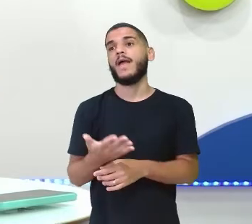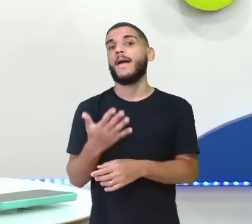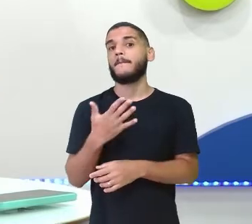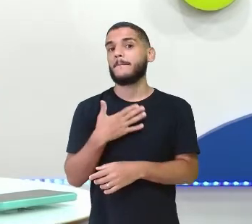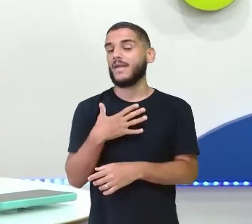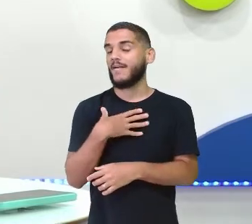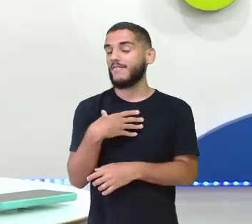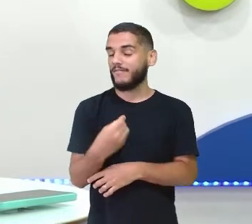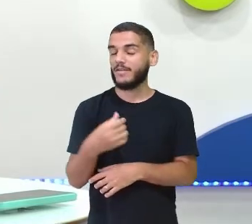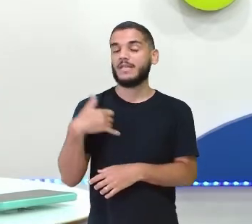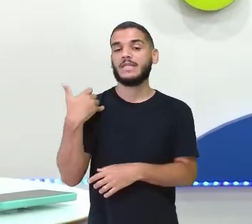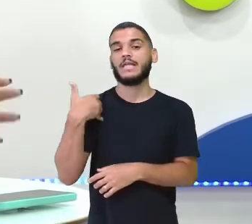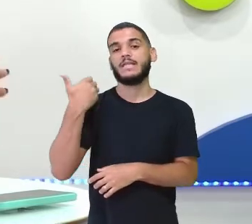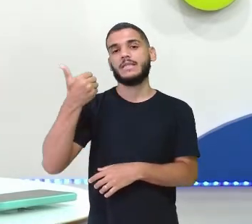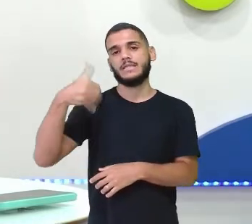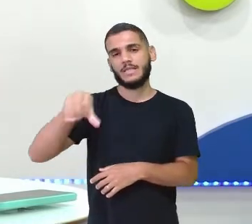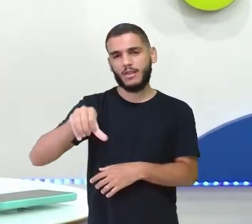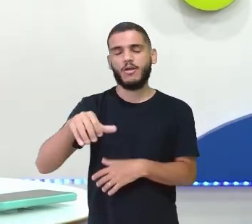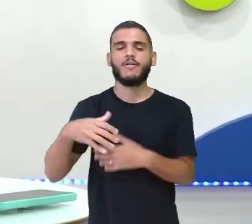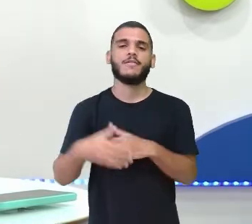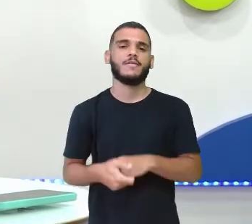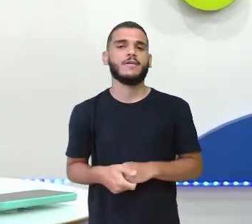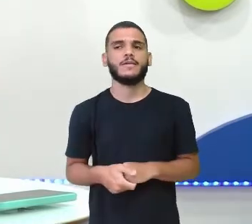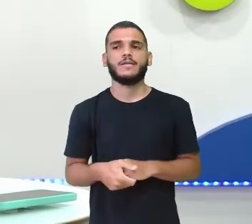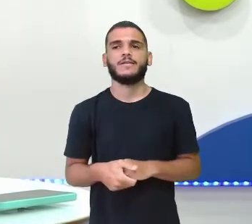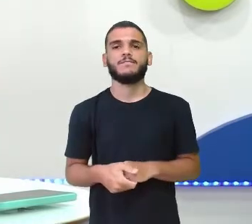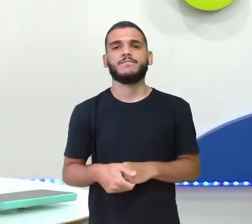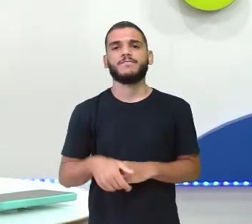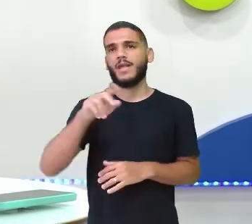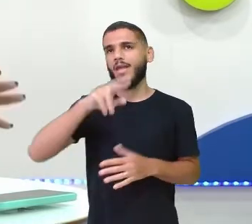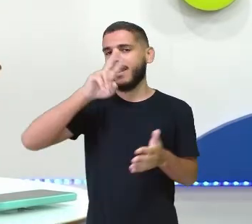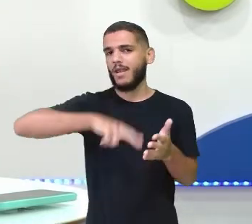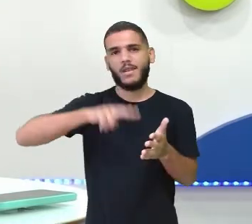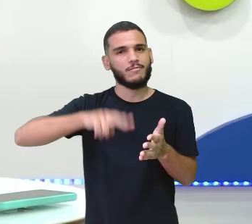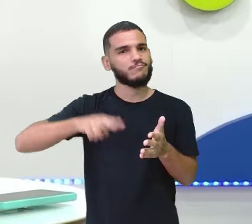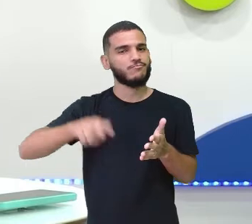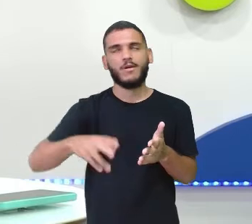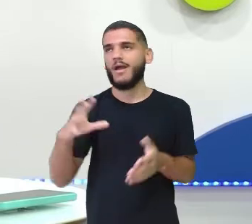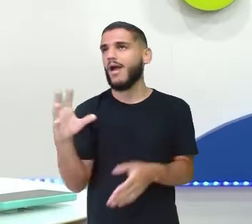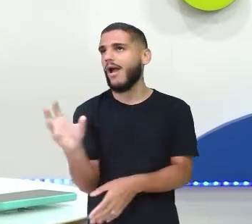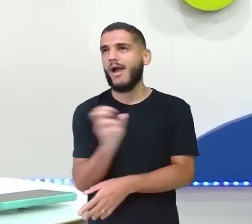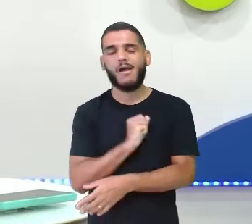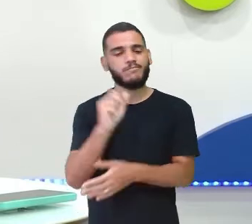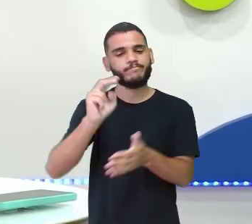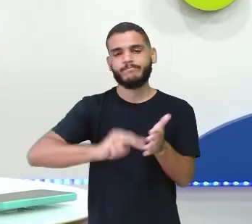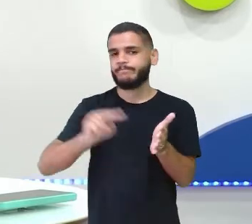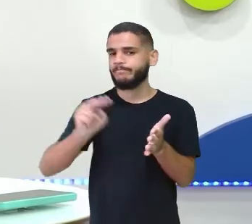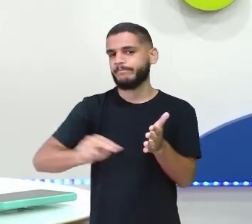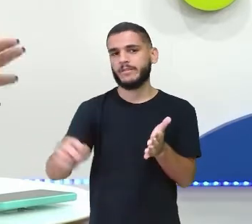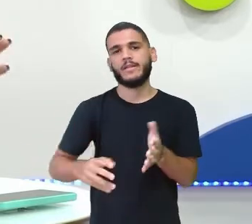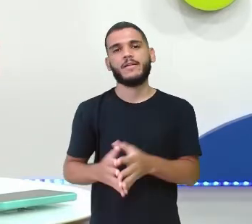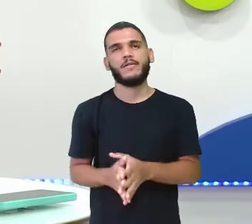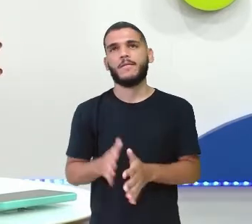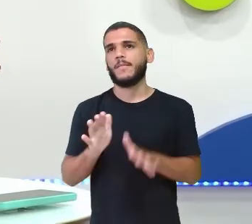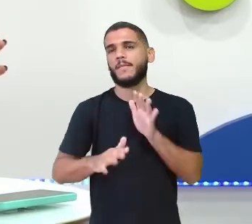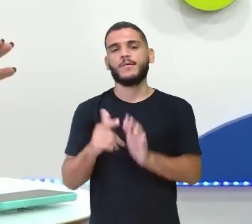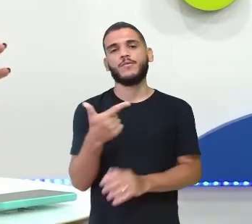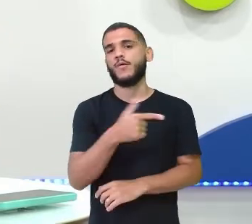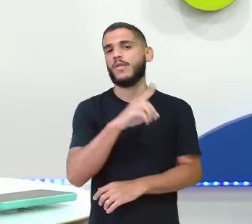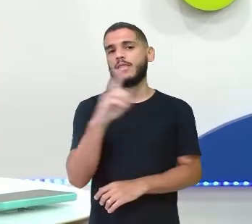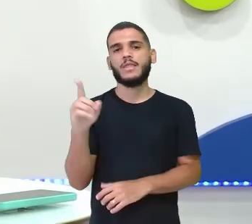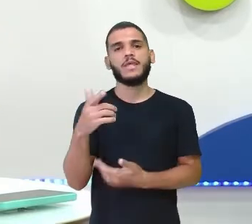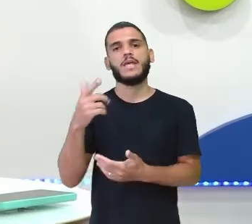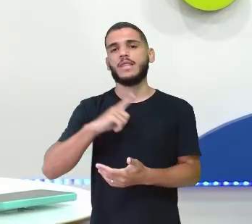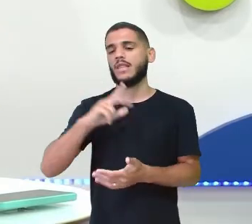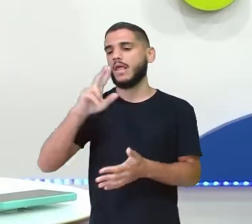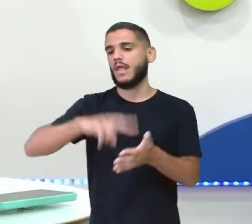de 19 anos, ela é uma leitora nata, ela ama ler. E em 2 dias assim ela faz a leitura de